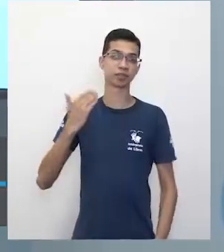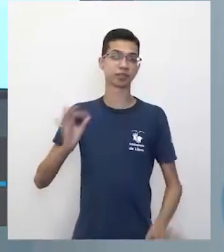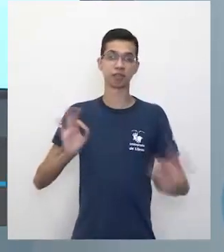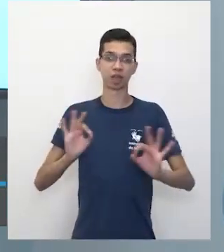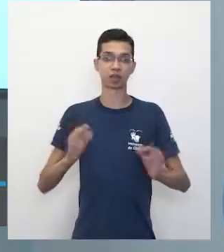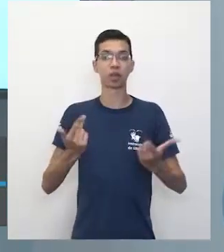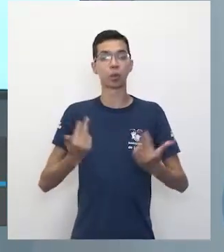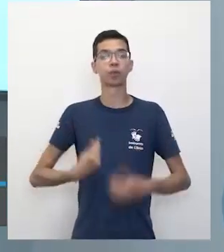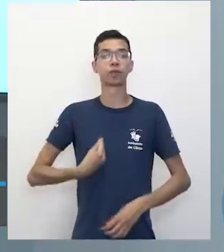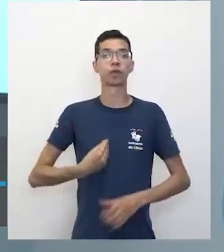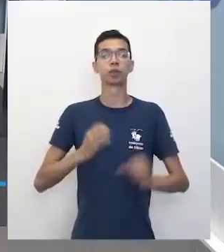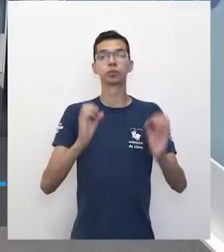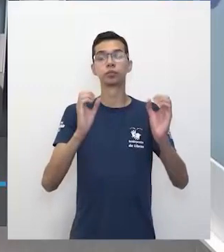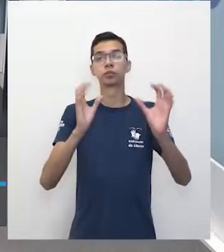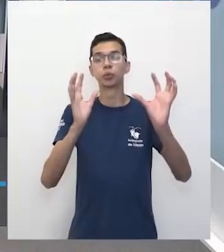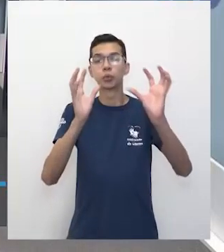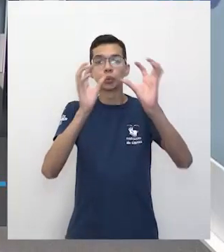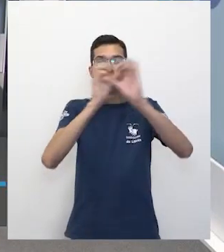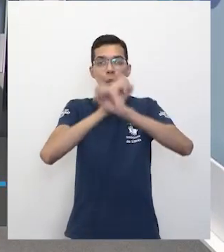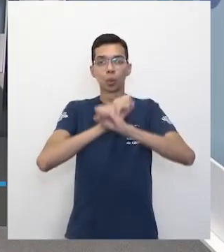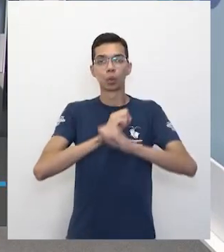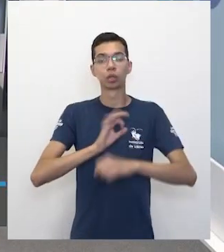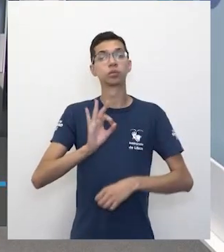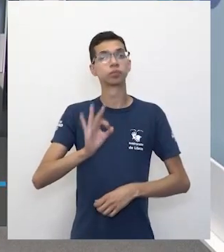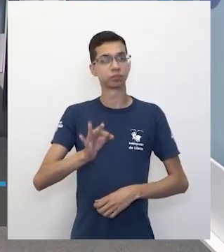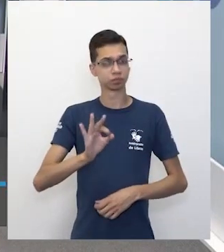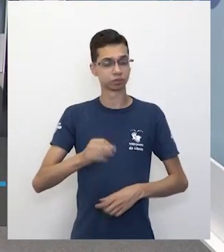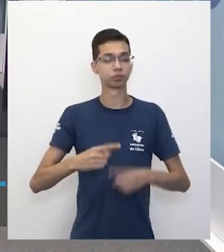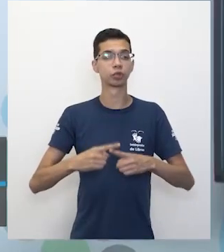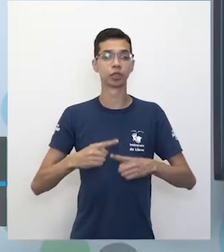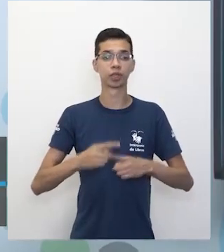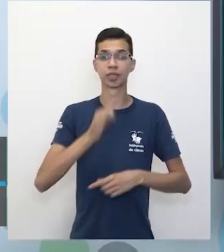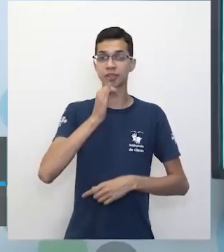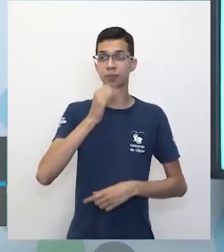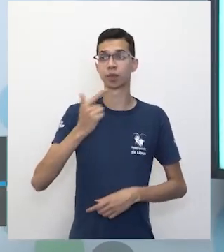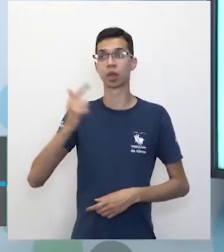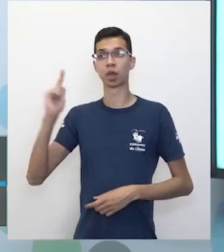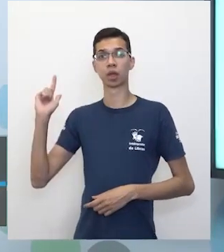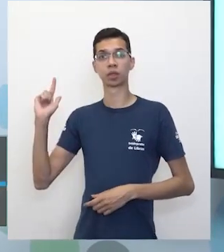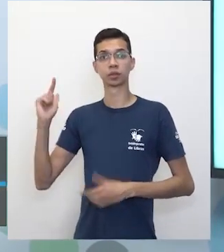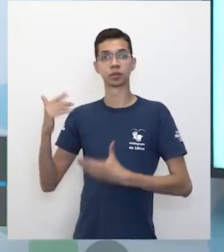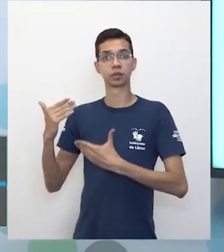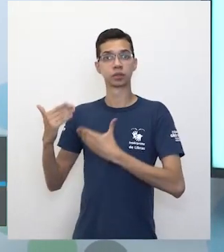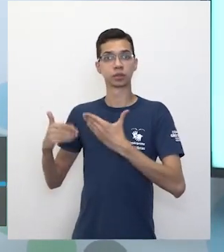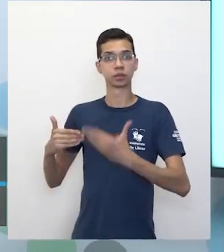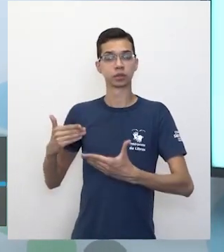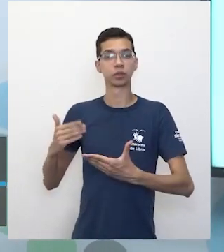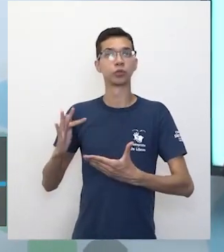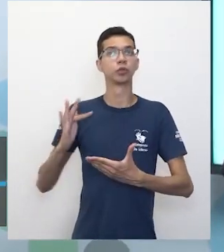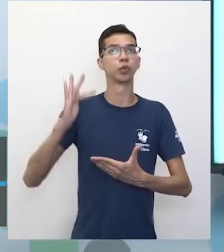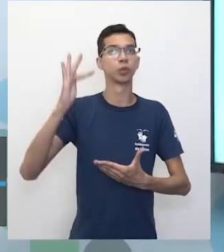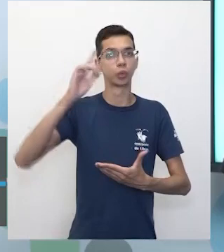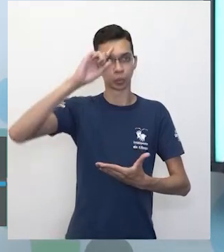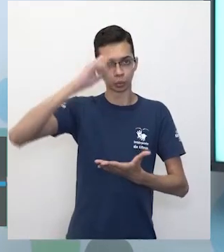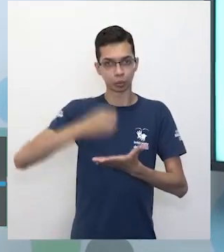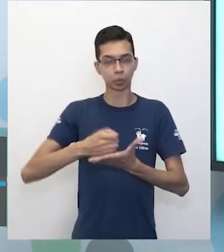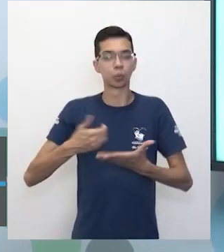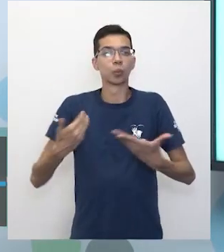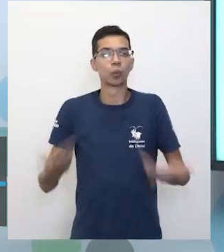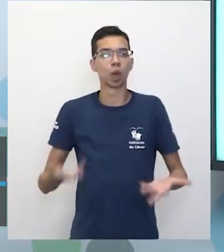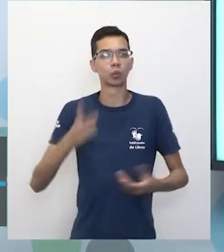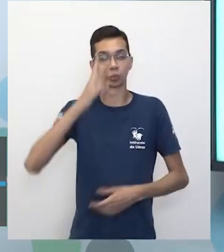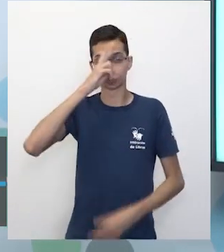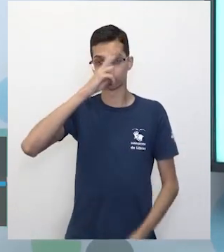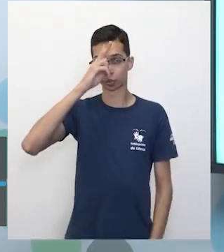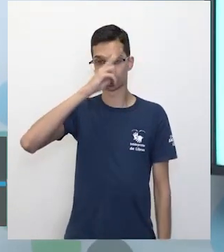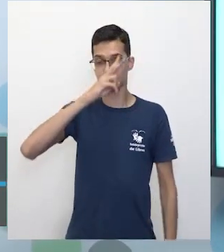escuro. É verdade. De onde nós viemos indica muito para onde nós vamos, né? Onde nós estamos também. Isso é bem legal, né? Qual é o nosso lugar na história? Pô, nós